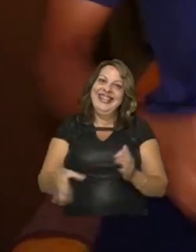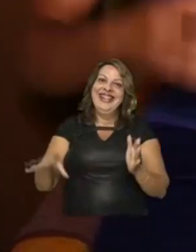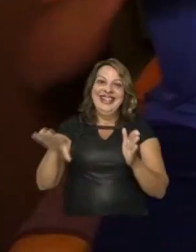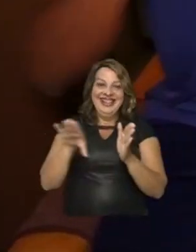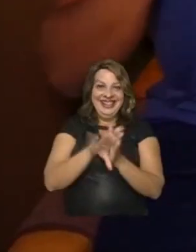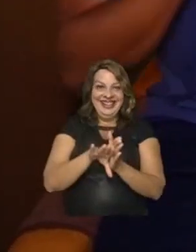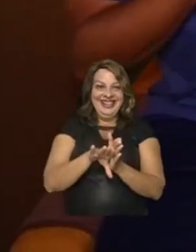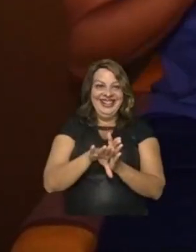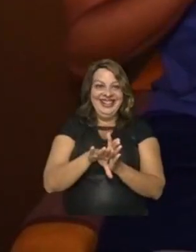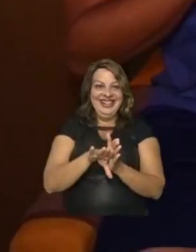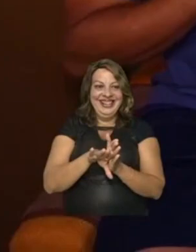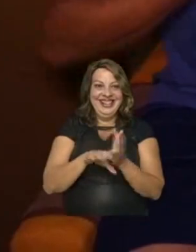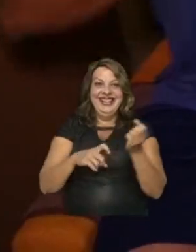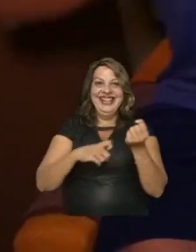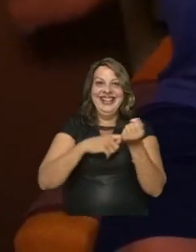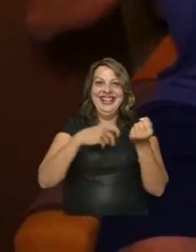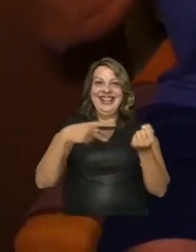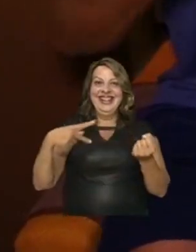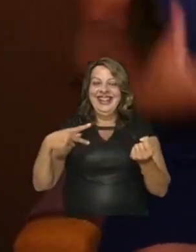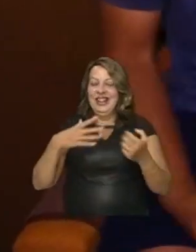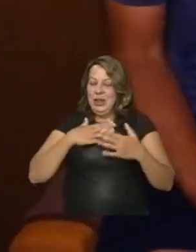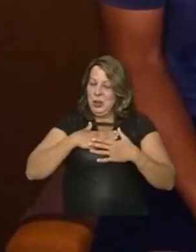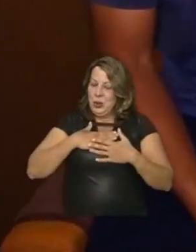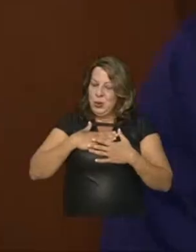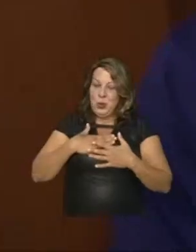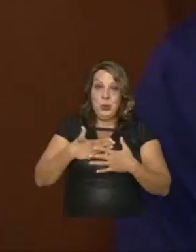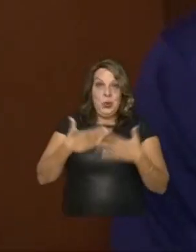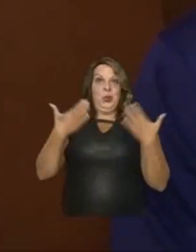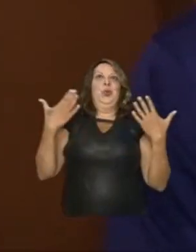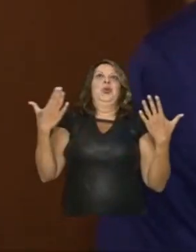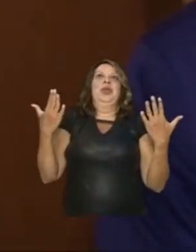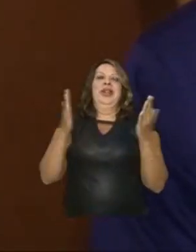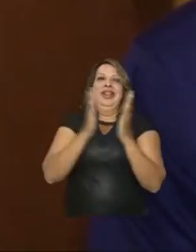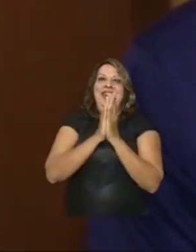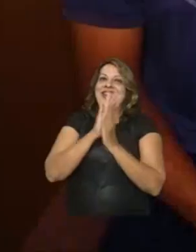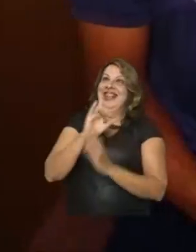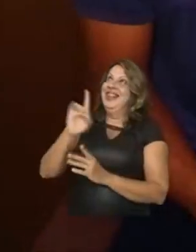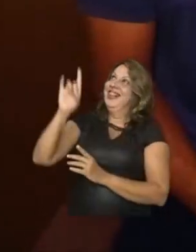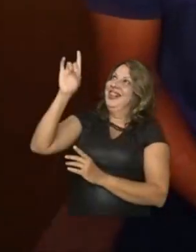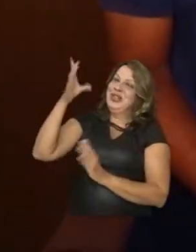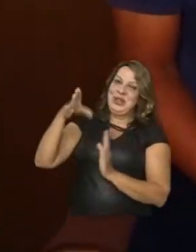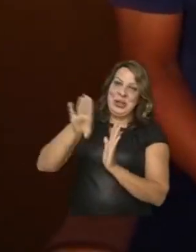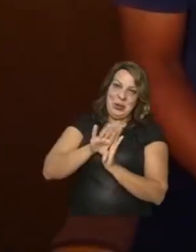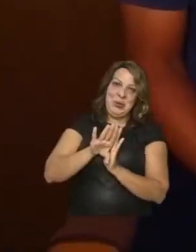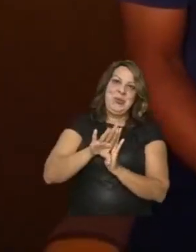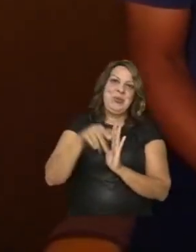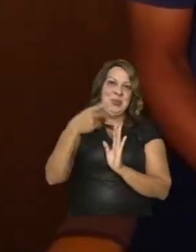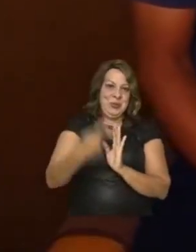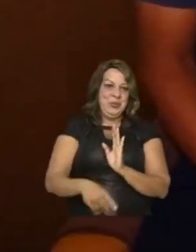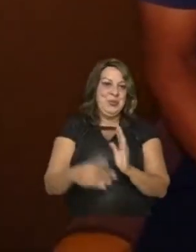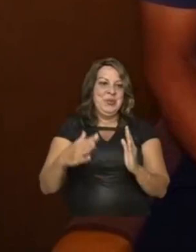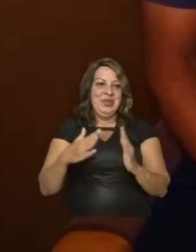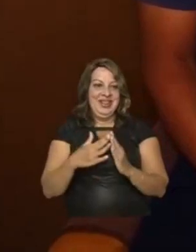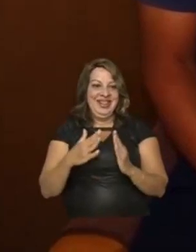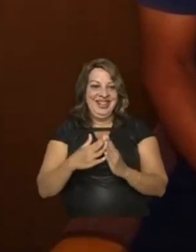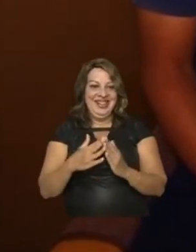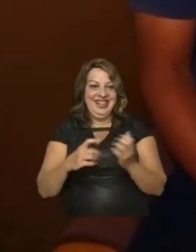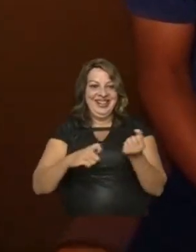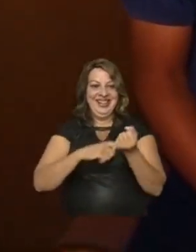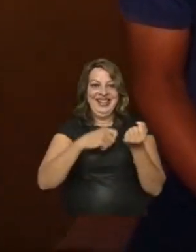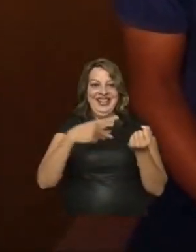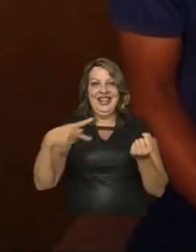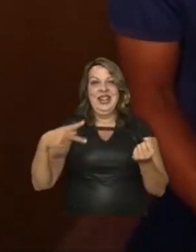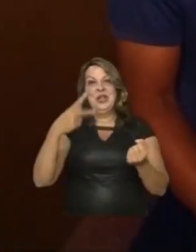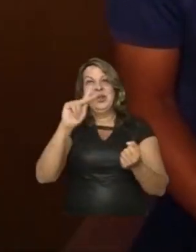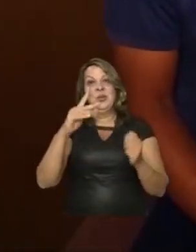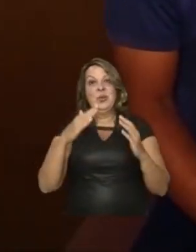chegaram. O pessoal do Caju Cap chegou aí para mim. Foi um susto, né? Graças a Deus, vocês chegaram. É isso aí, Samuel. Ó, o Caju Cap na sua